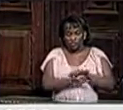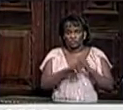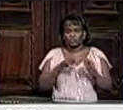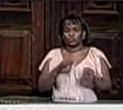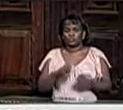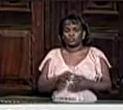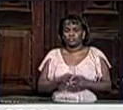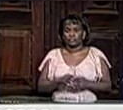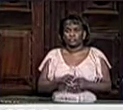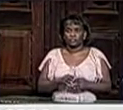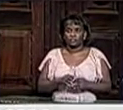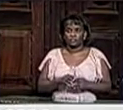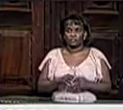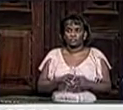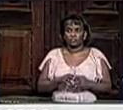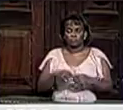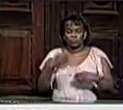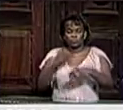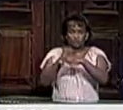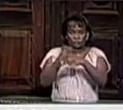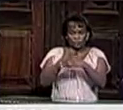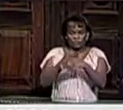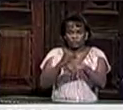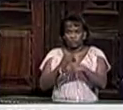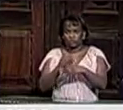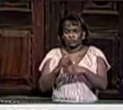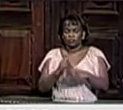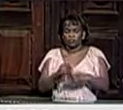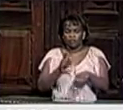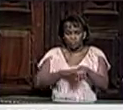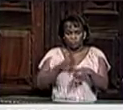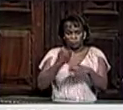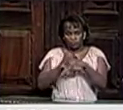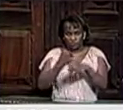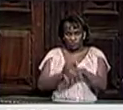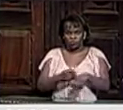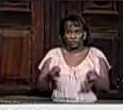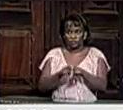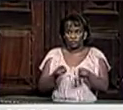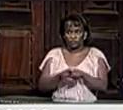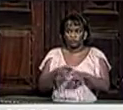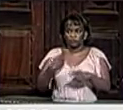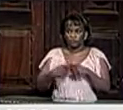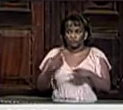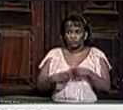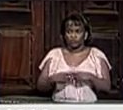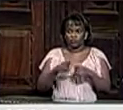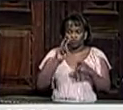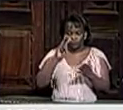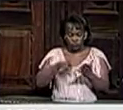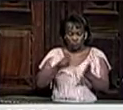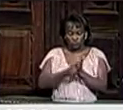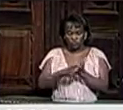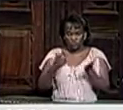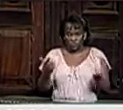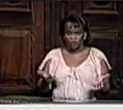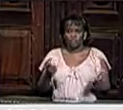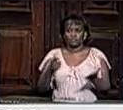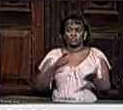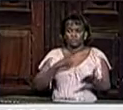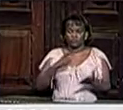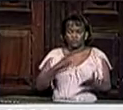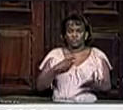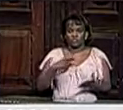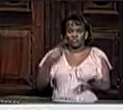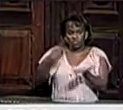guardar, paralelo com as mesmas. E também porque, na leitura dos jornais, estaria havendo